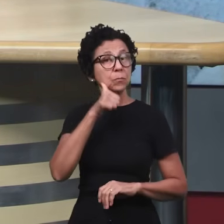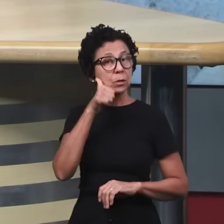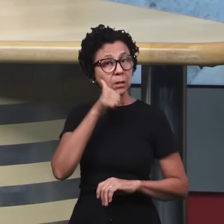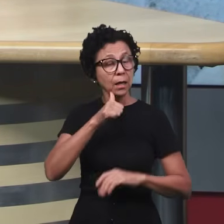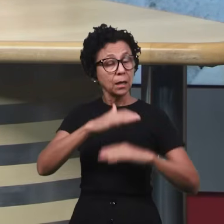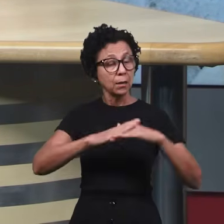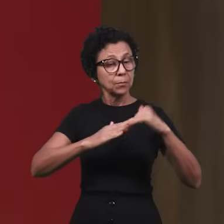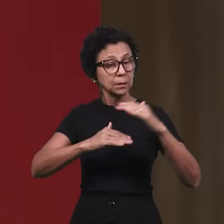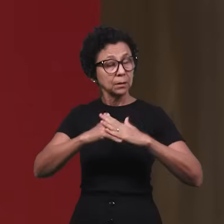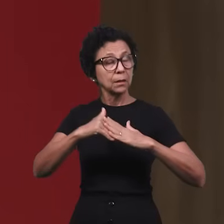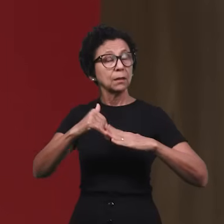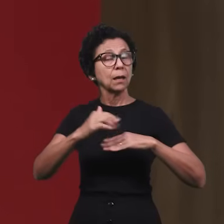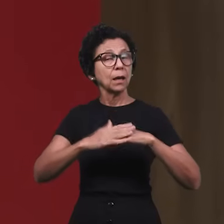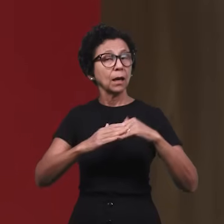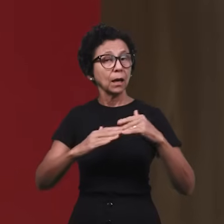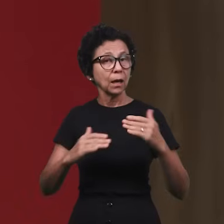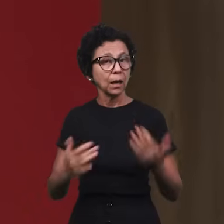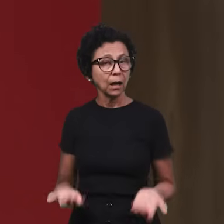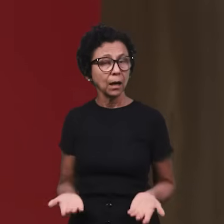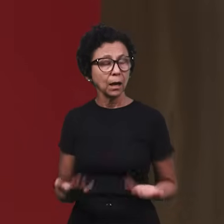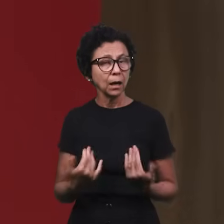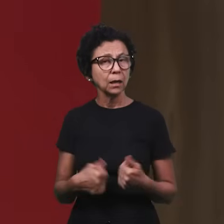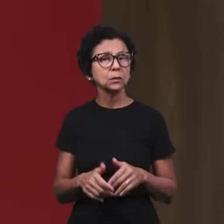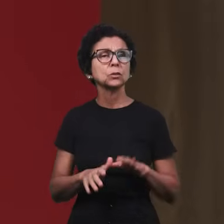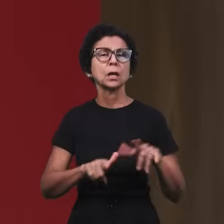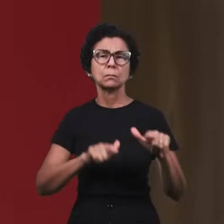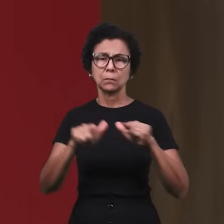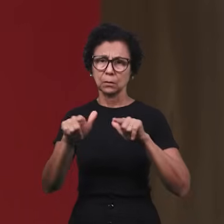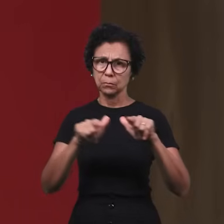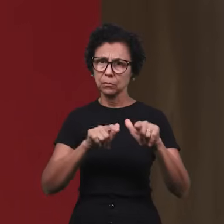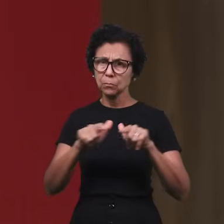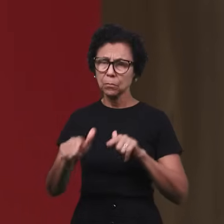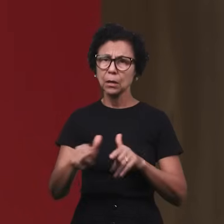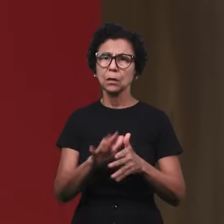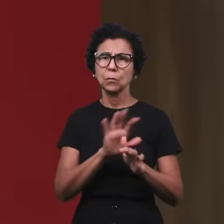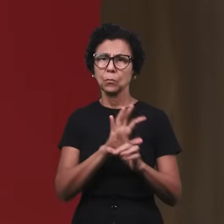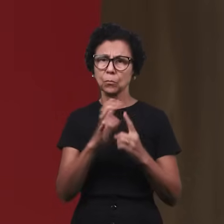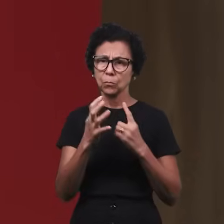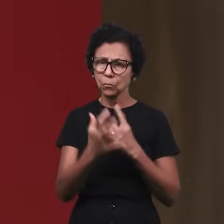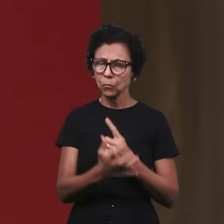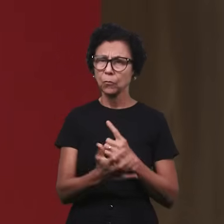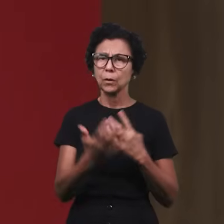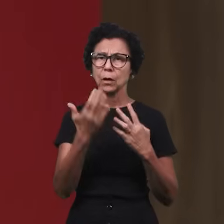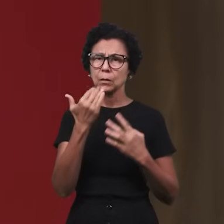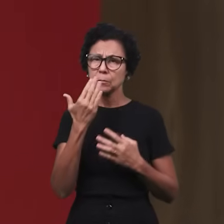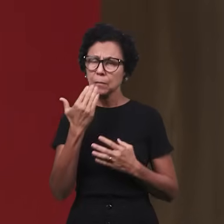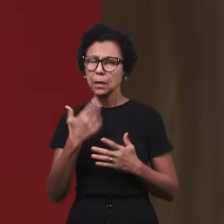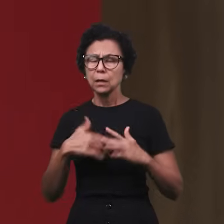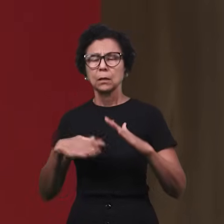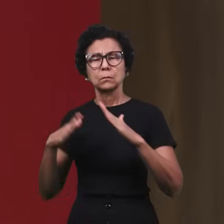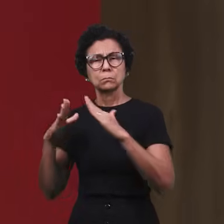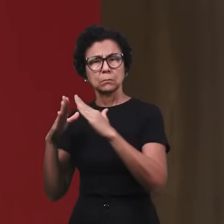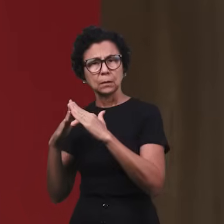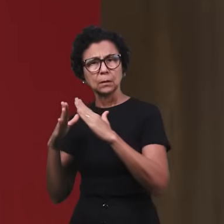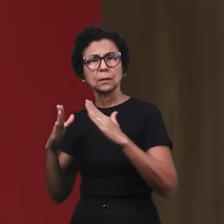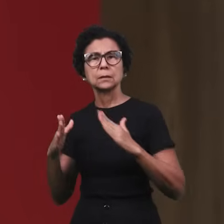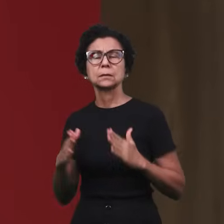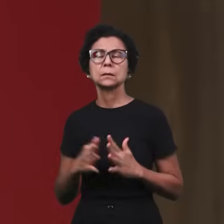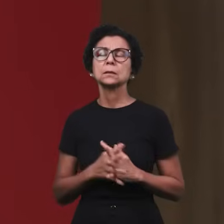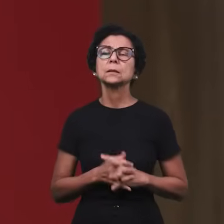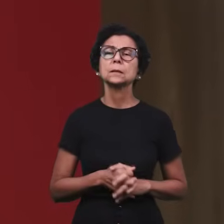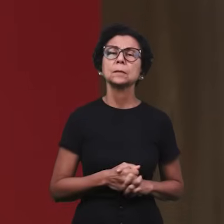um trabalho que trazia provisão, sustento para casa. E era tão comum esse trabalho das mulheres